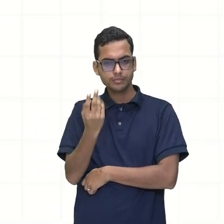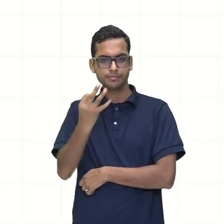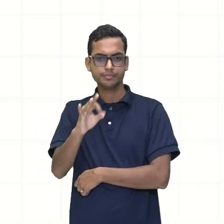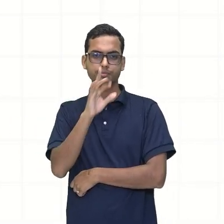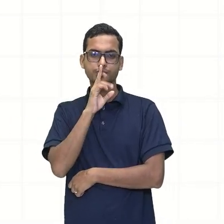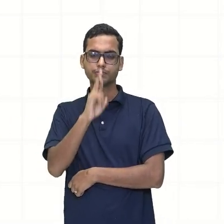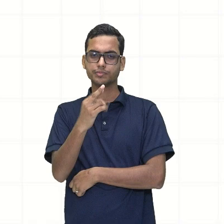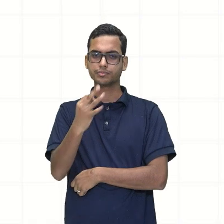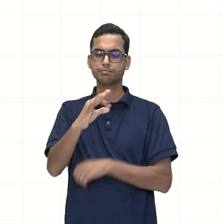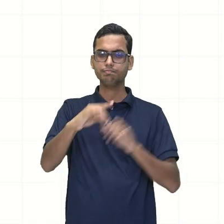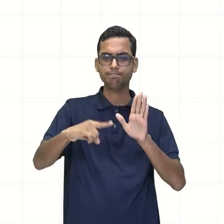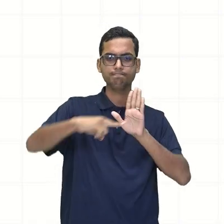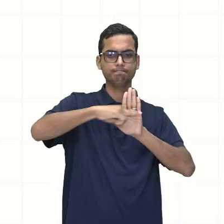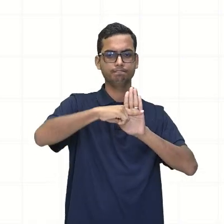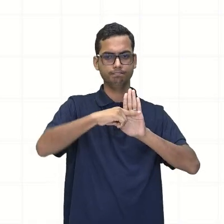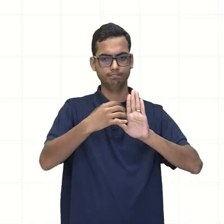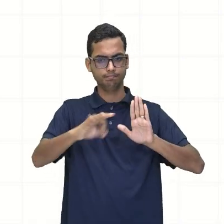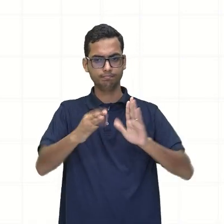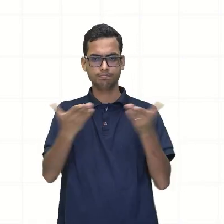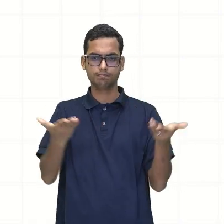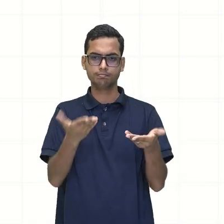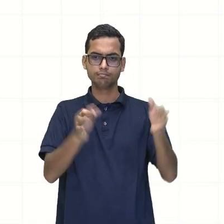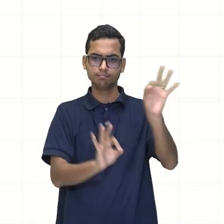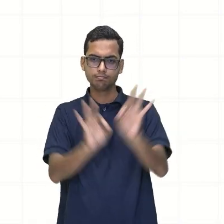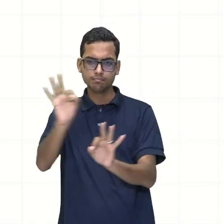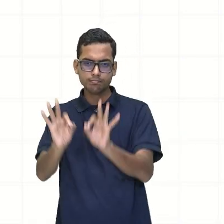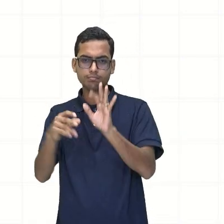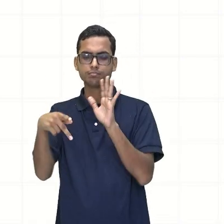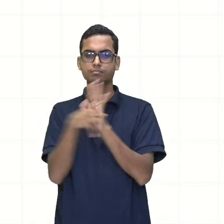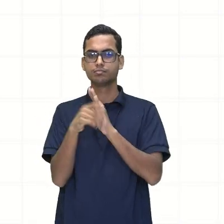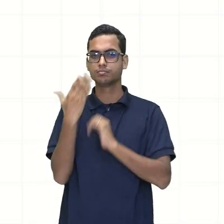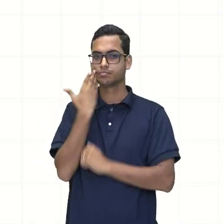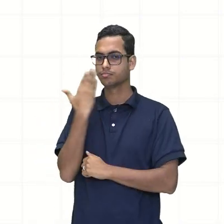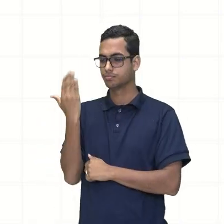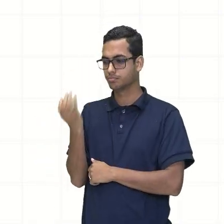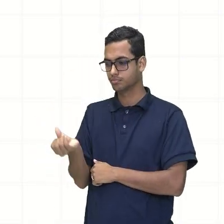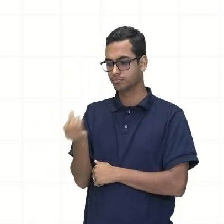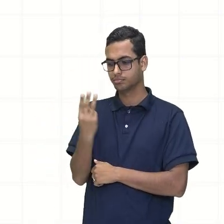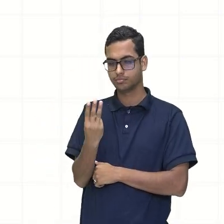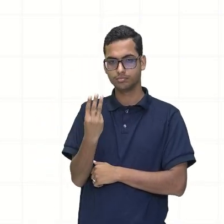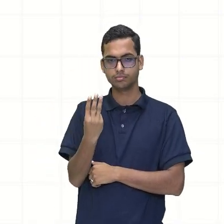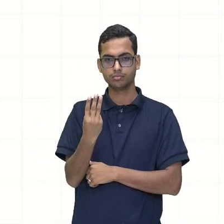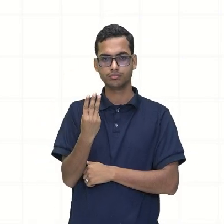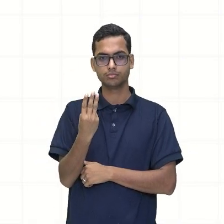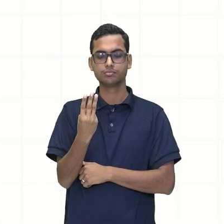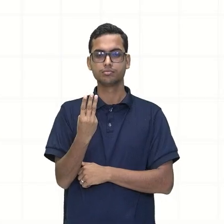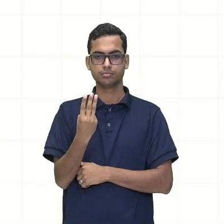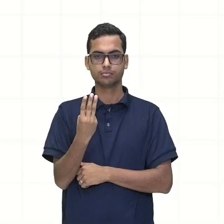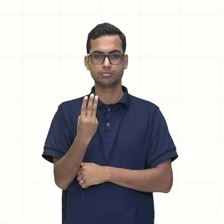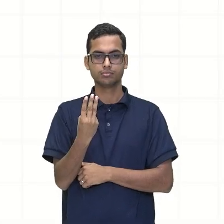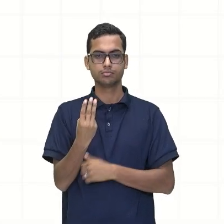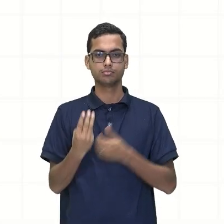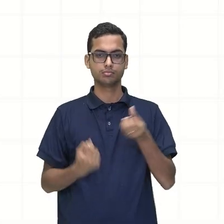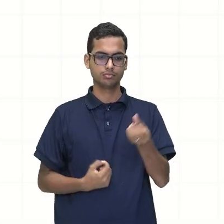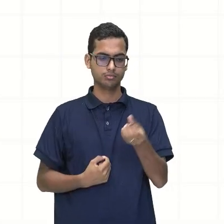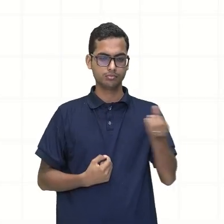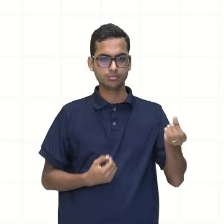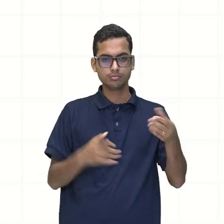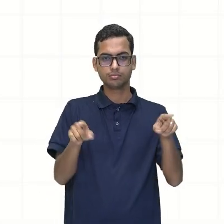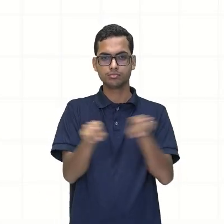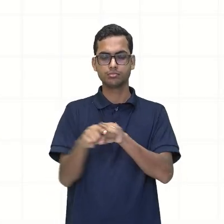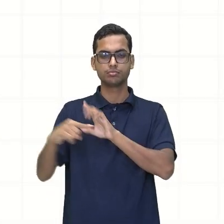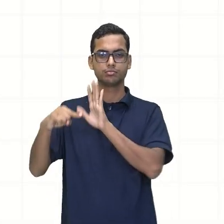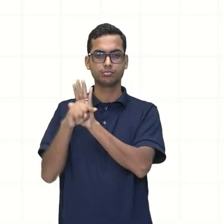resposta vai dar negativa. E aí eu vou ter que somar o 63 com o 66. Então, vamos somar